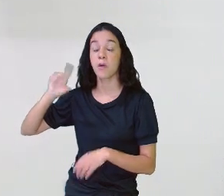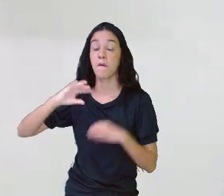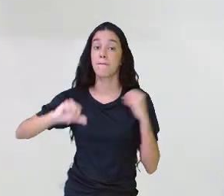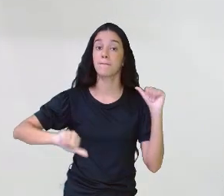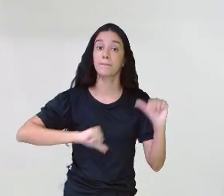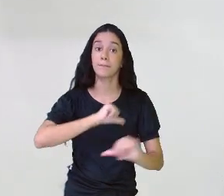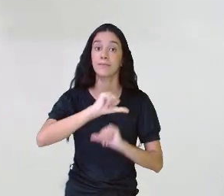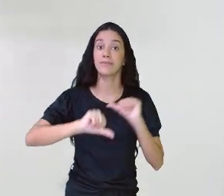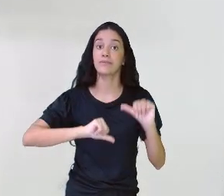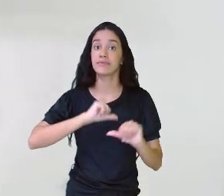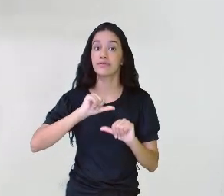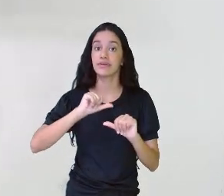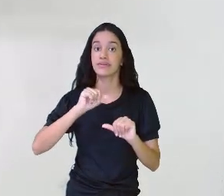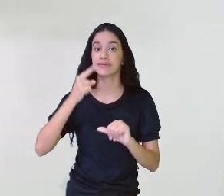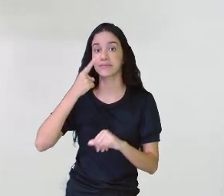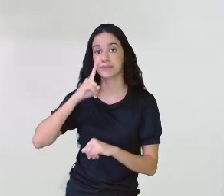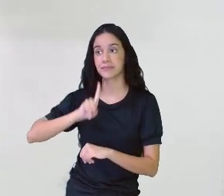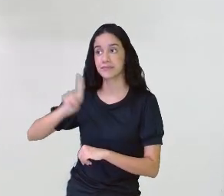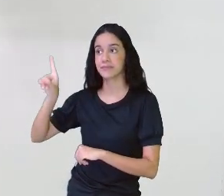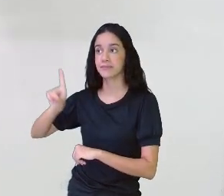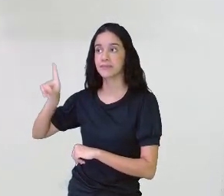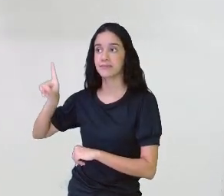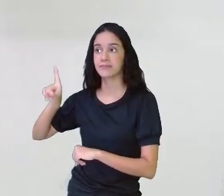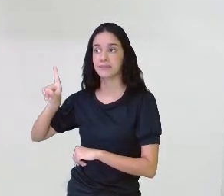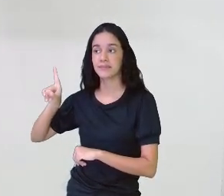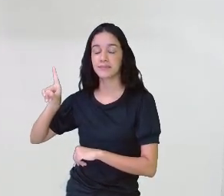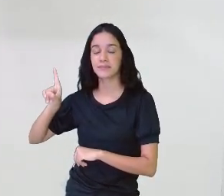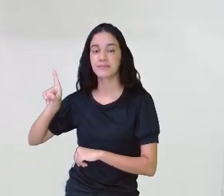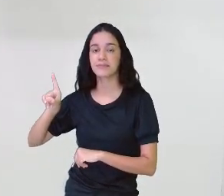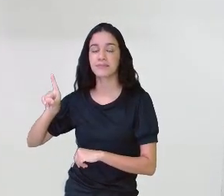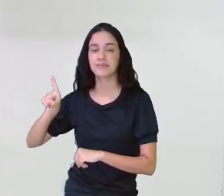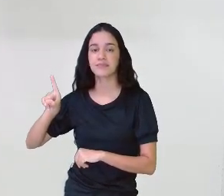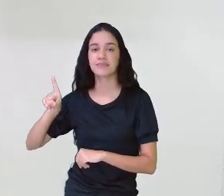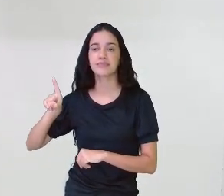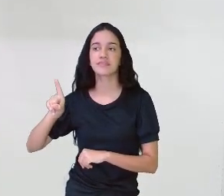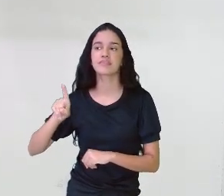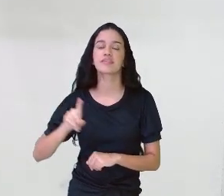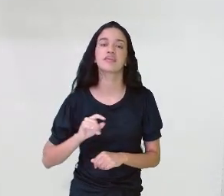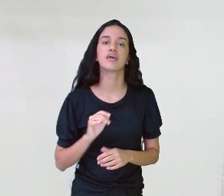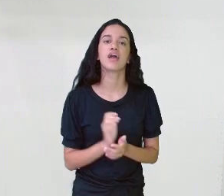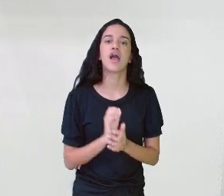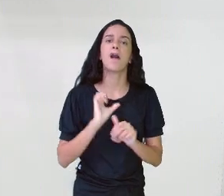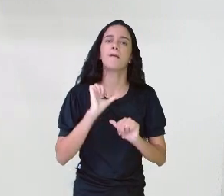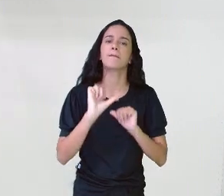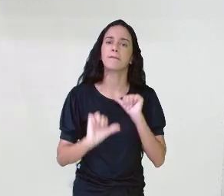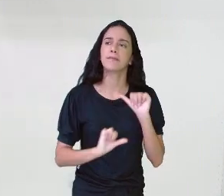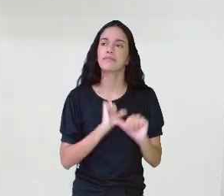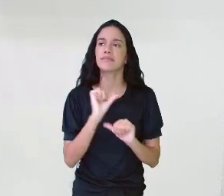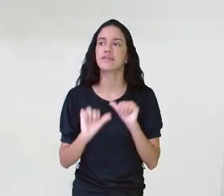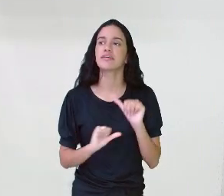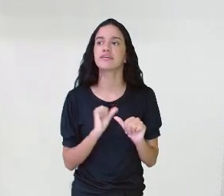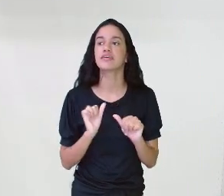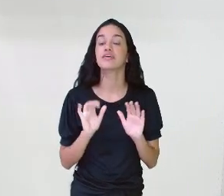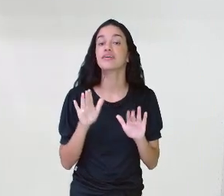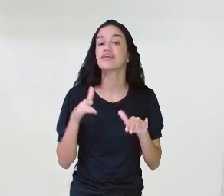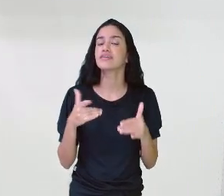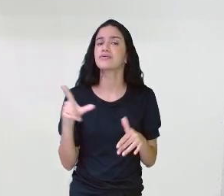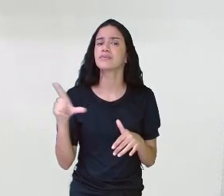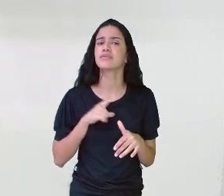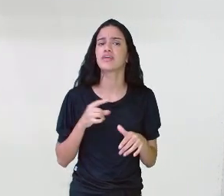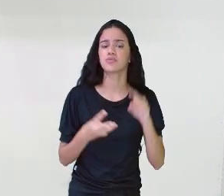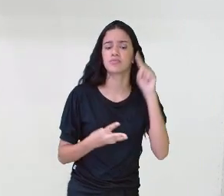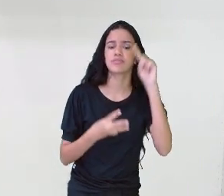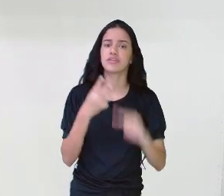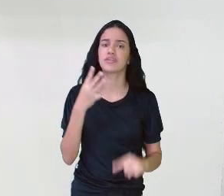classe. Unidade de milhar, dezena de milhar, centena de milhar. Mudei de classe. Nesse caso eu tenho